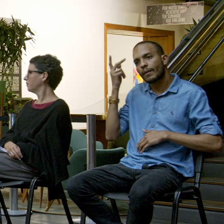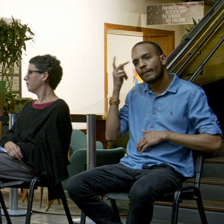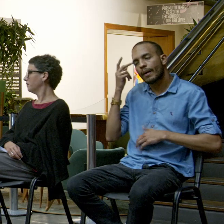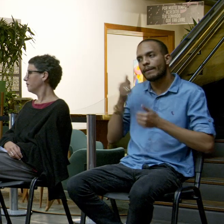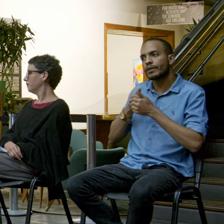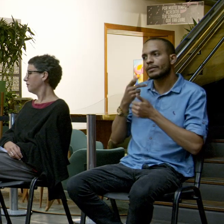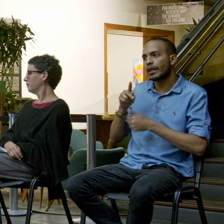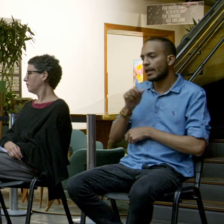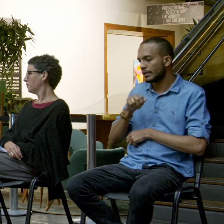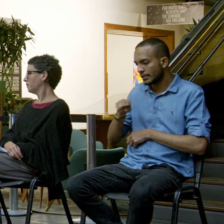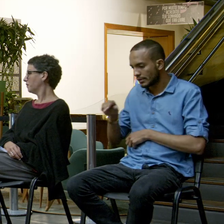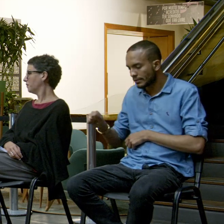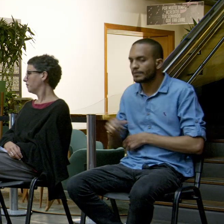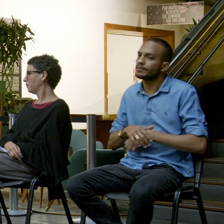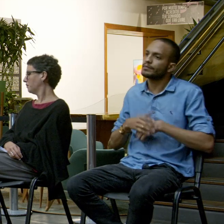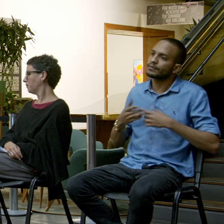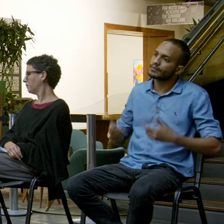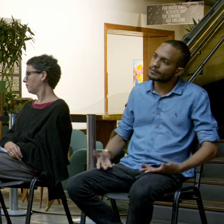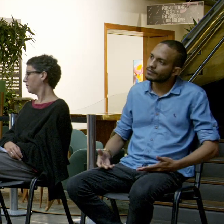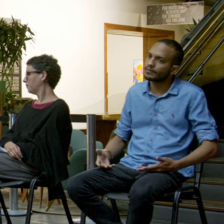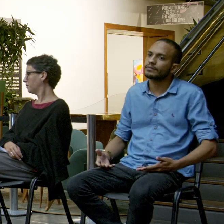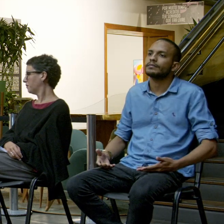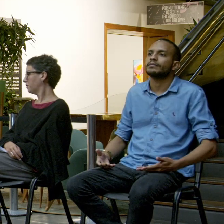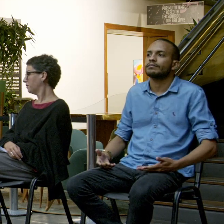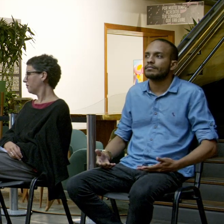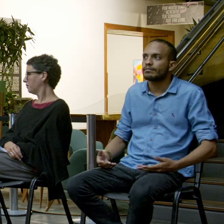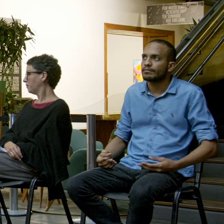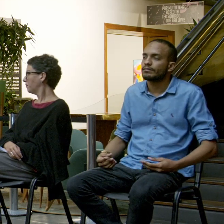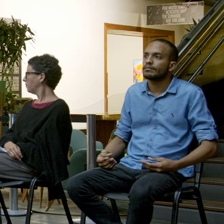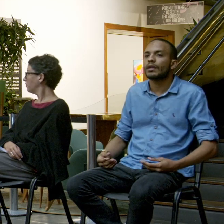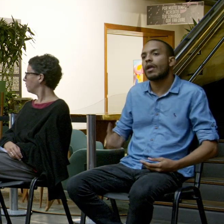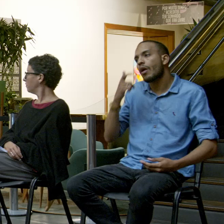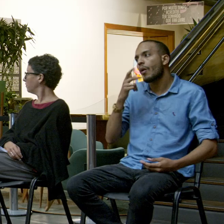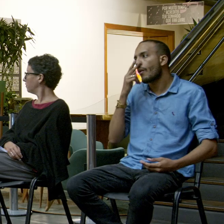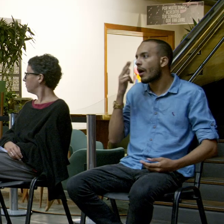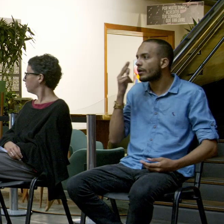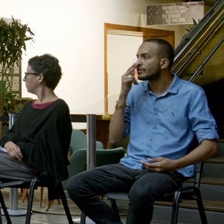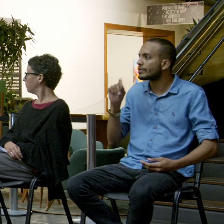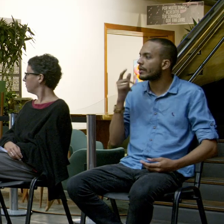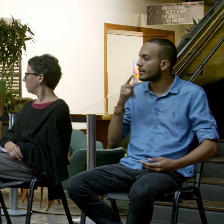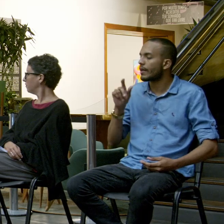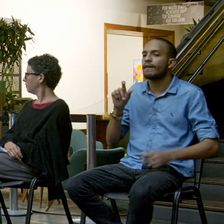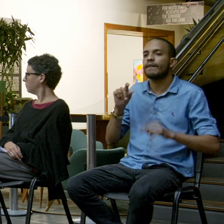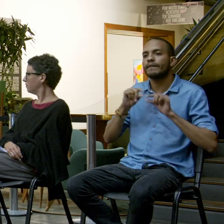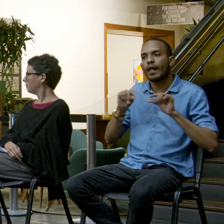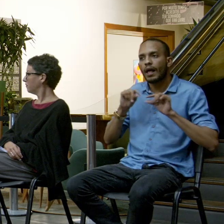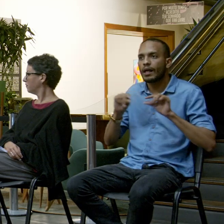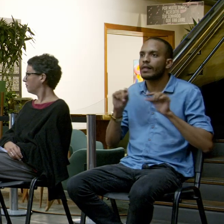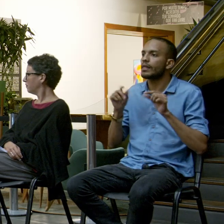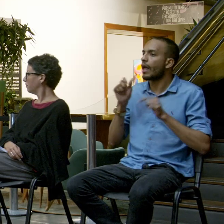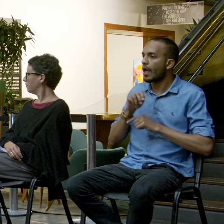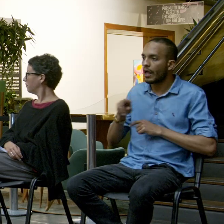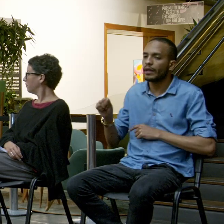próxima da Ana ainda. E acho que essa frase da Ana, essa resposta